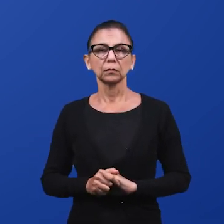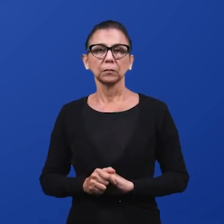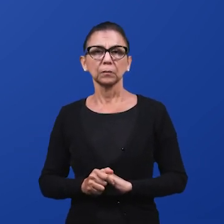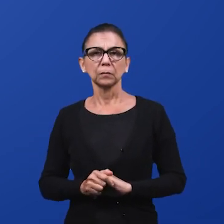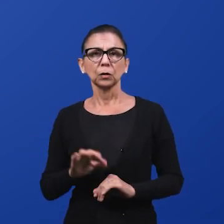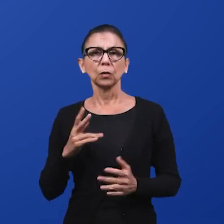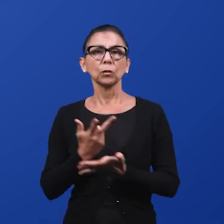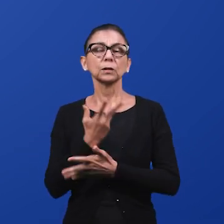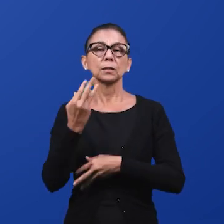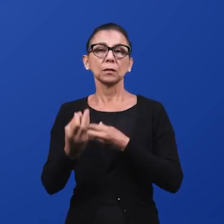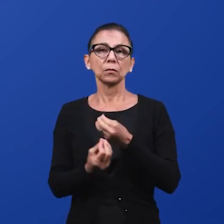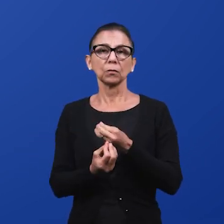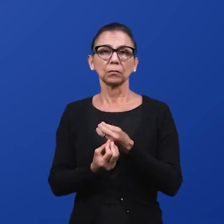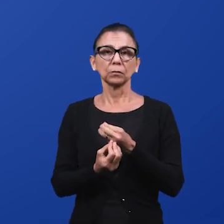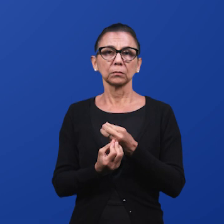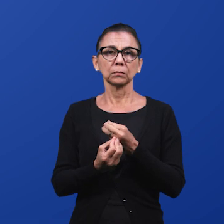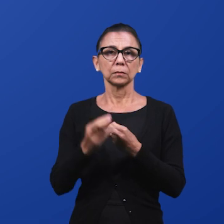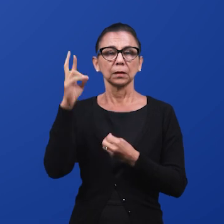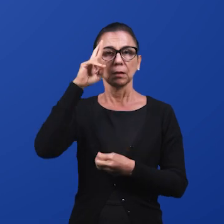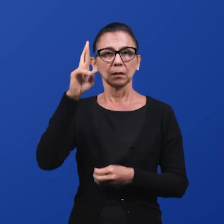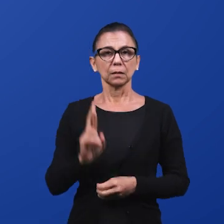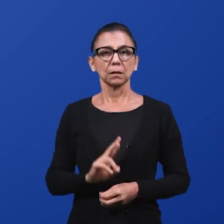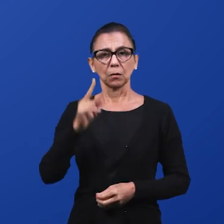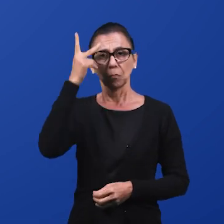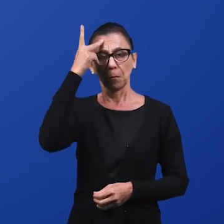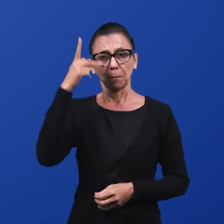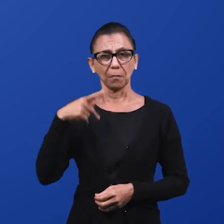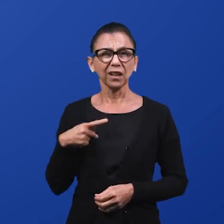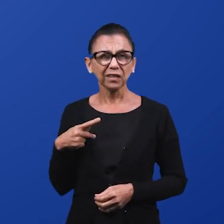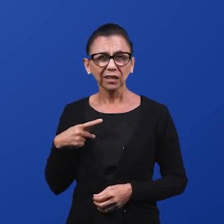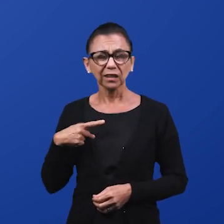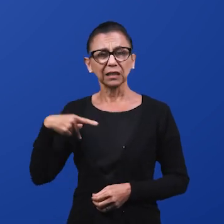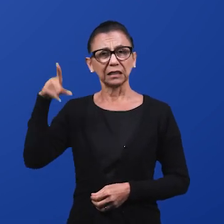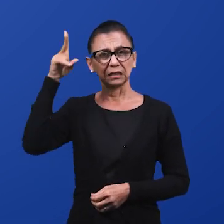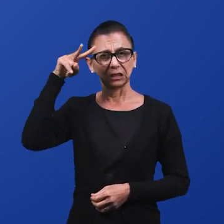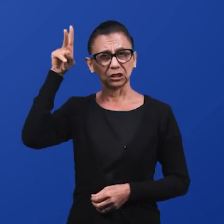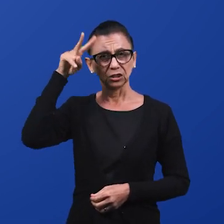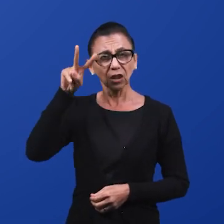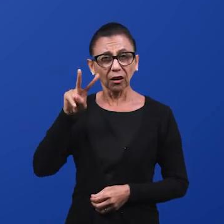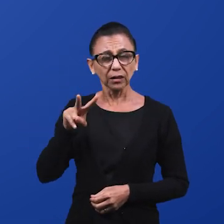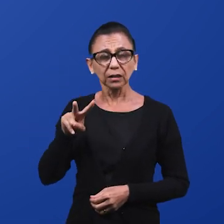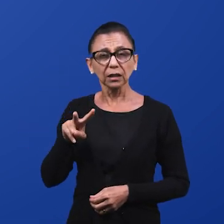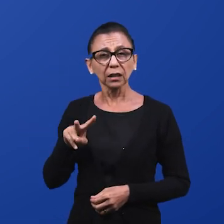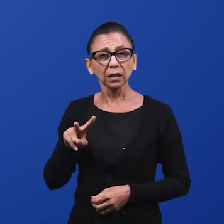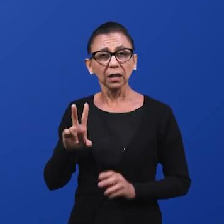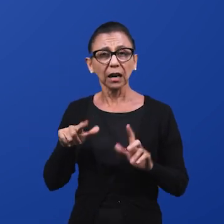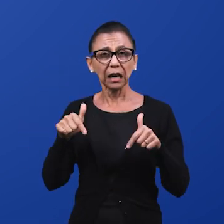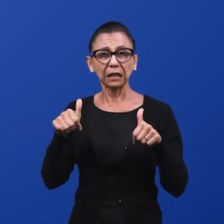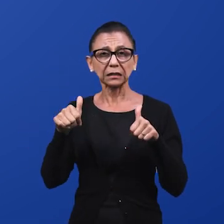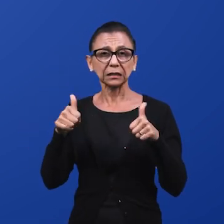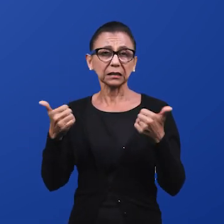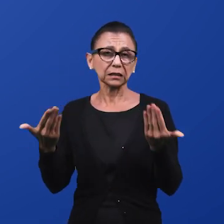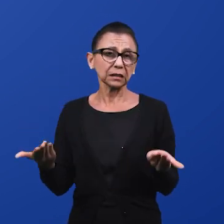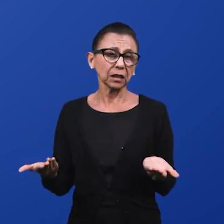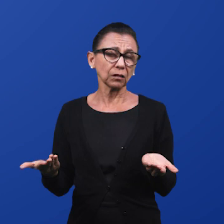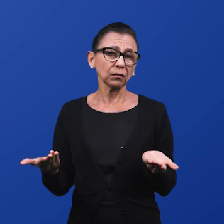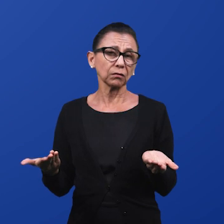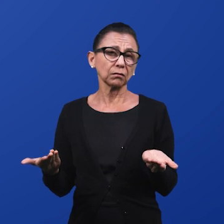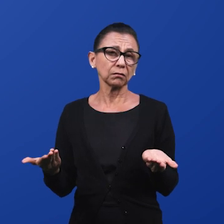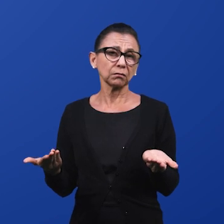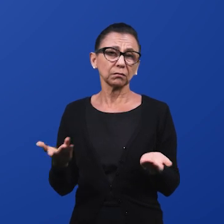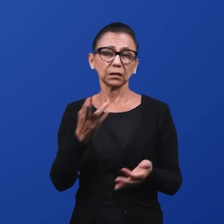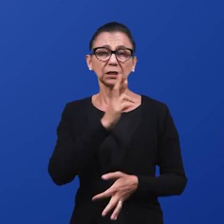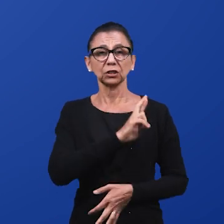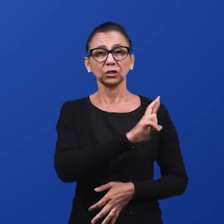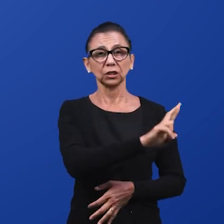pela razão de homem algum, não se deu pela história, não se deu pela manifestação da carne ou